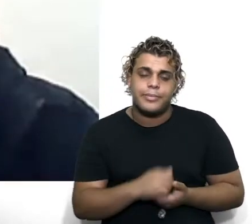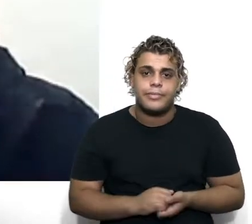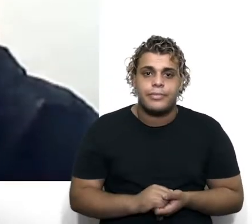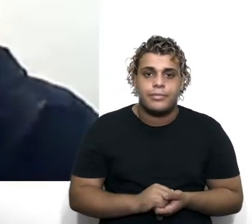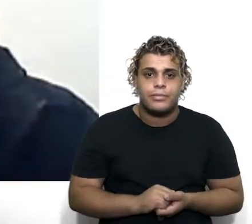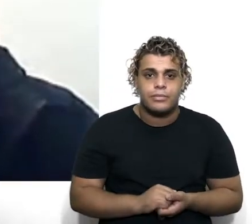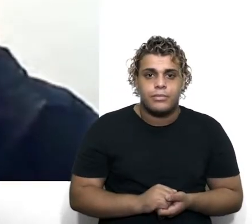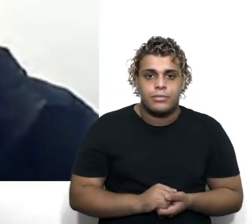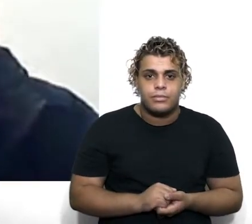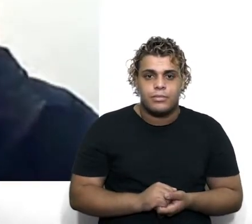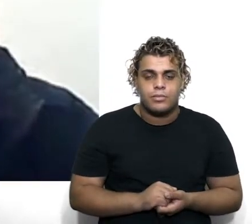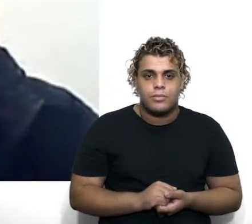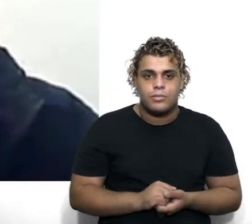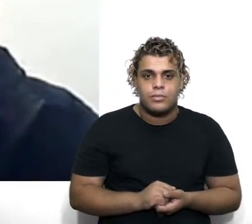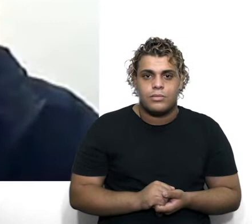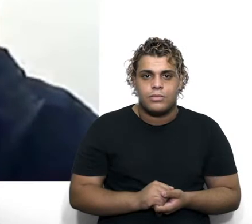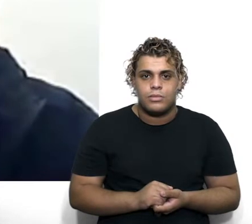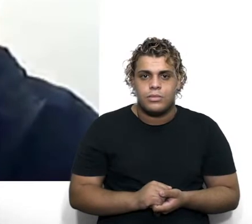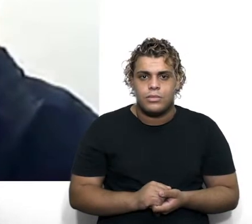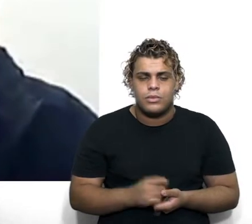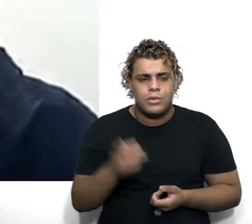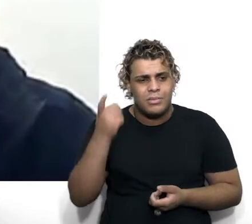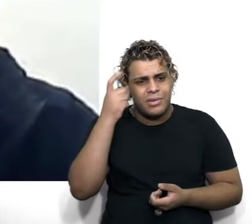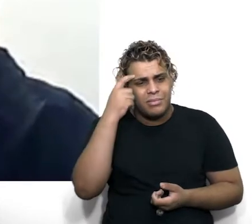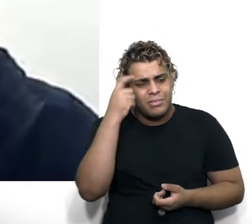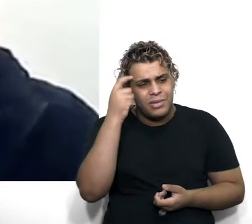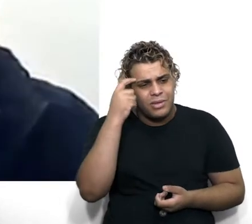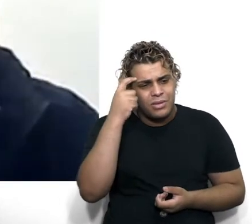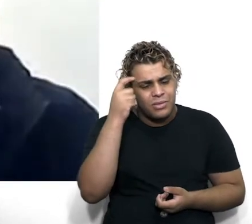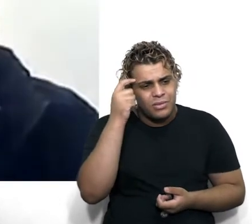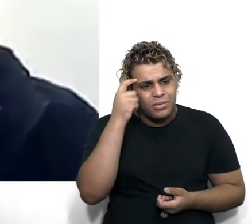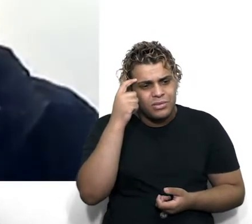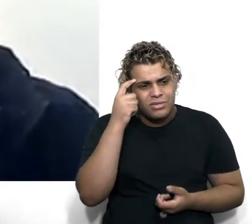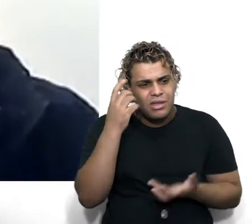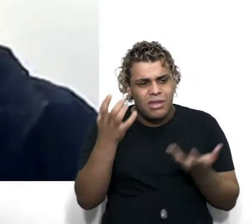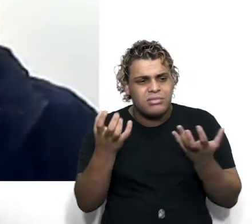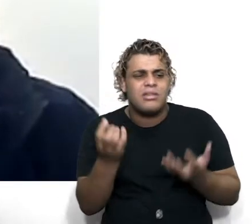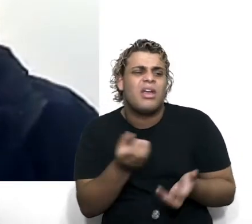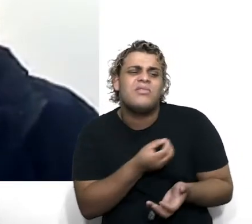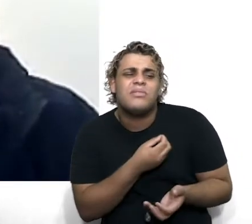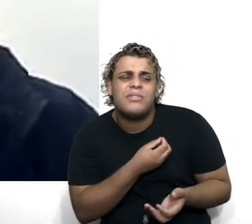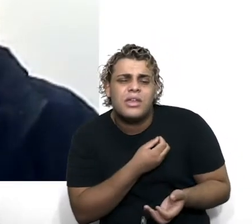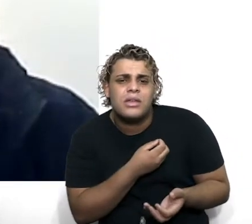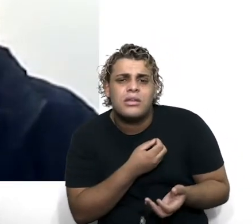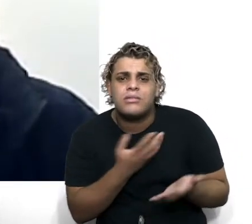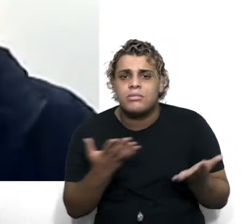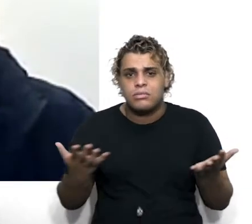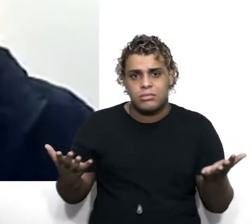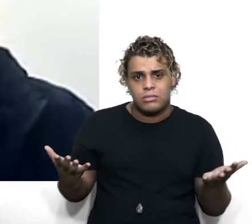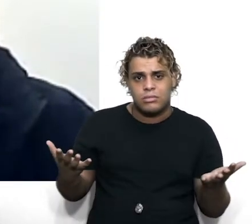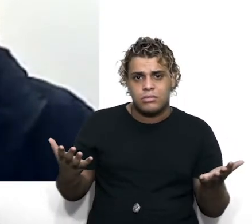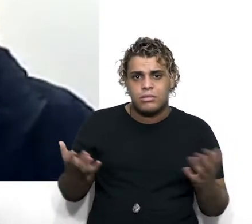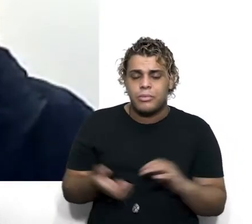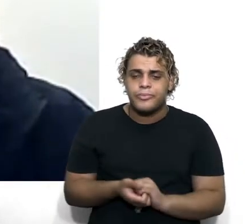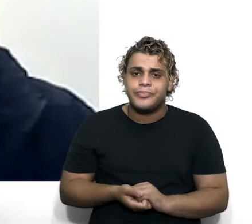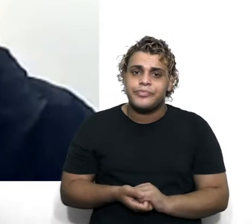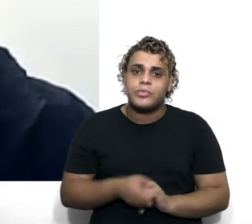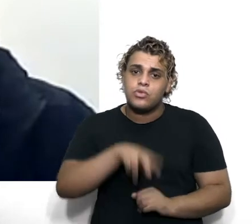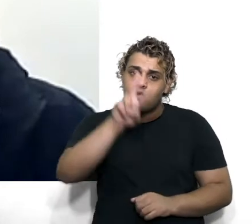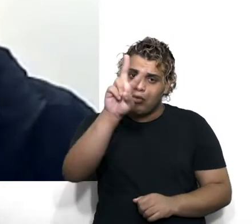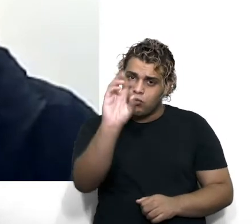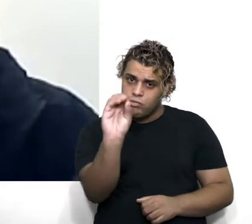um ponto de exclamação, grandes pontos de exclamação, quero viver, não é? E 2021 o que eu sinto é